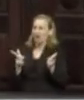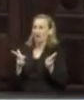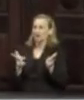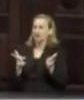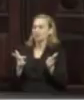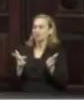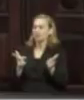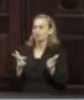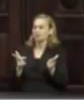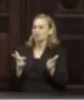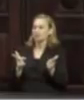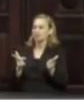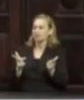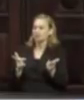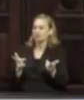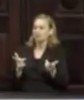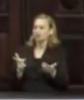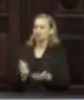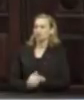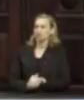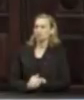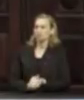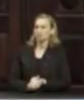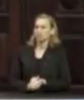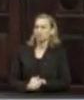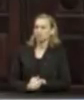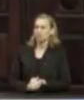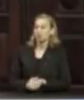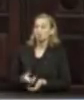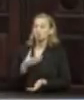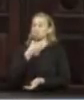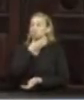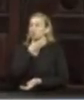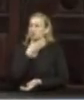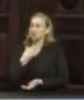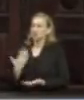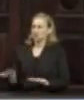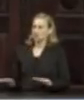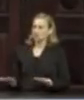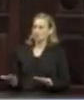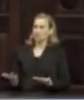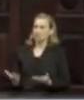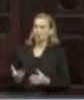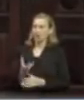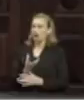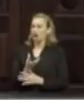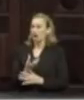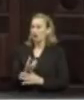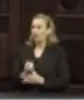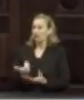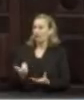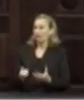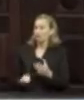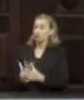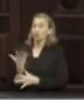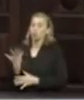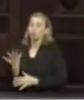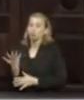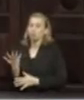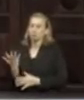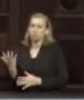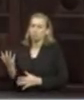12 anos. É disso que se fala. Não é aqui de uma crise financeira que parece que surgiu do nada. Nós sabemos de onde surgiu. Surgiu